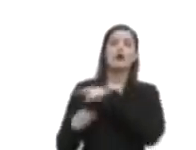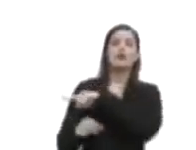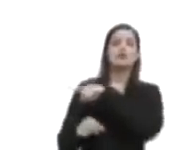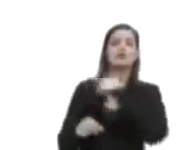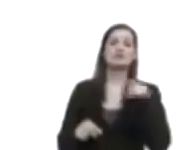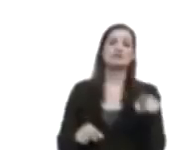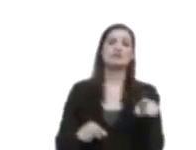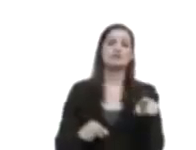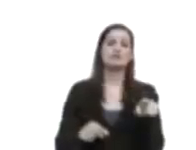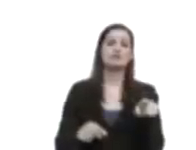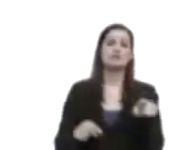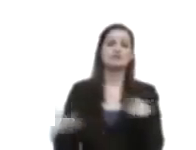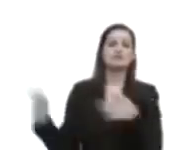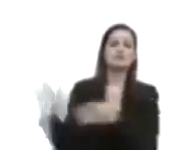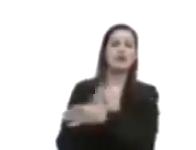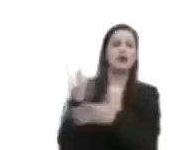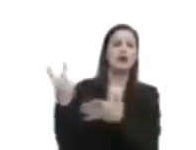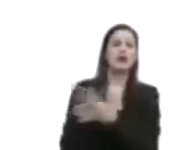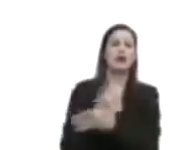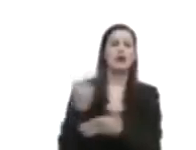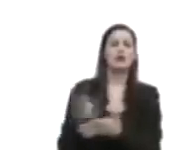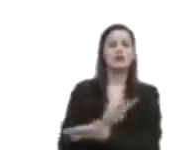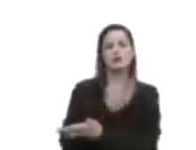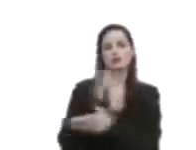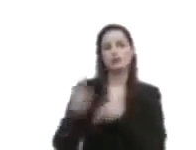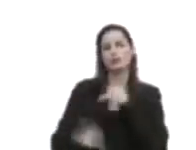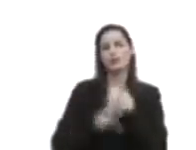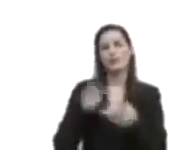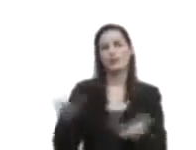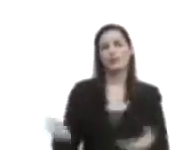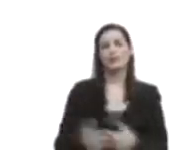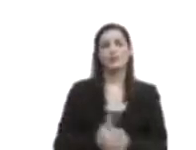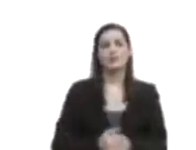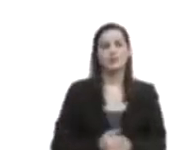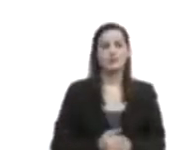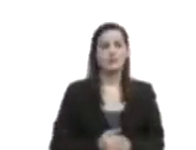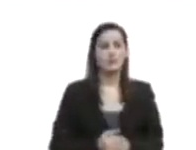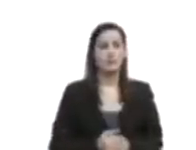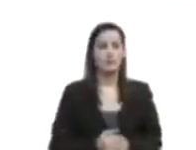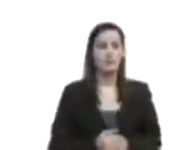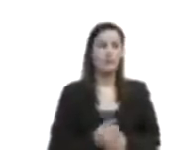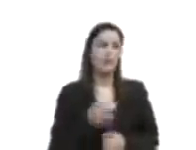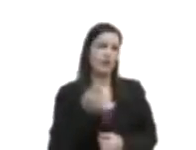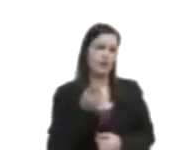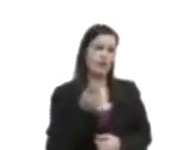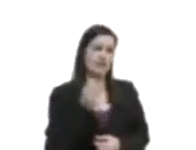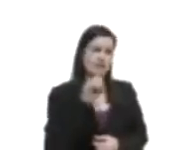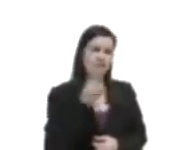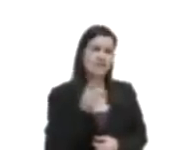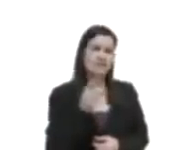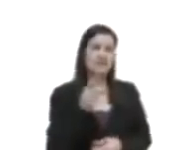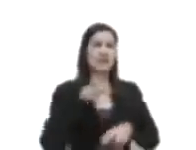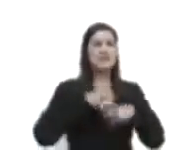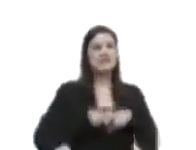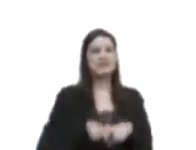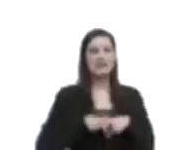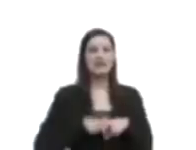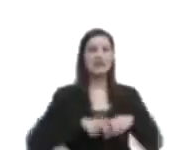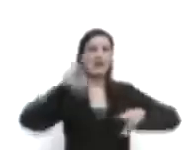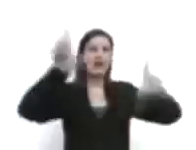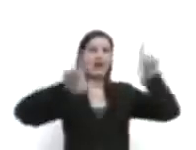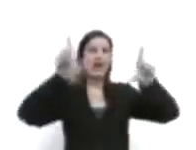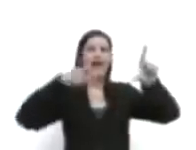transgressão do cativeiro. Irmão, se você fica na frente da televisão e dá gargalhada de toda a